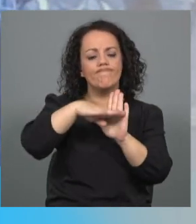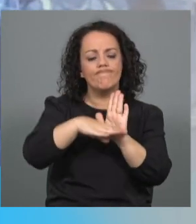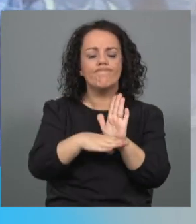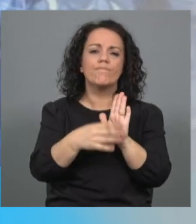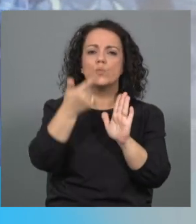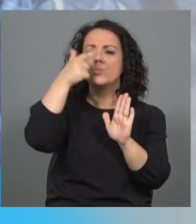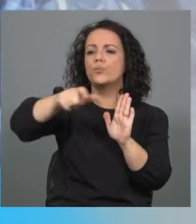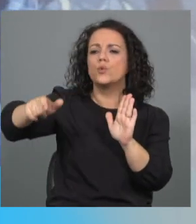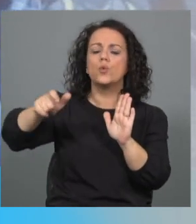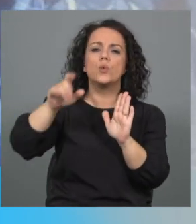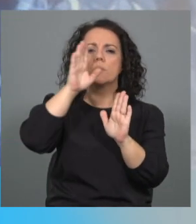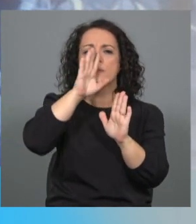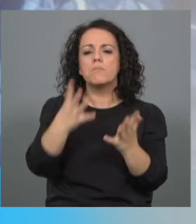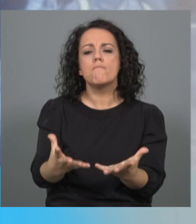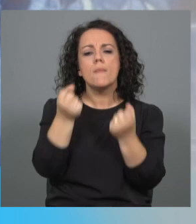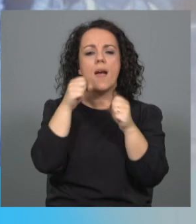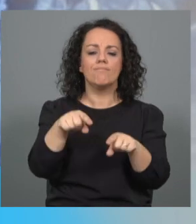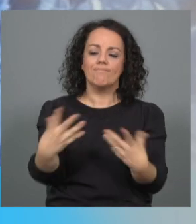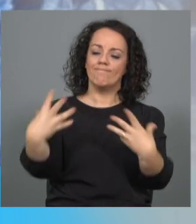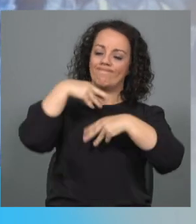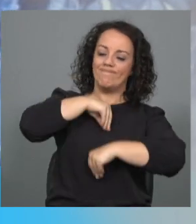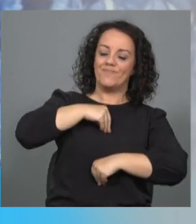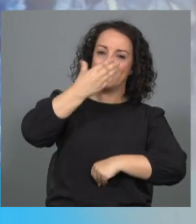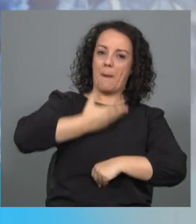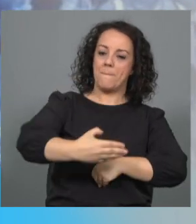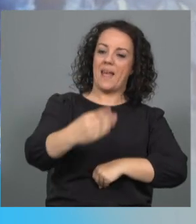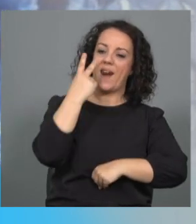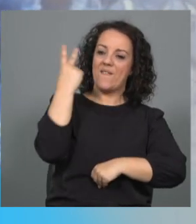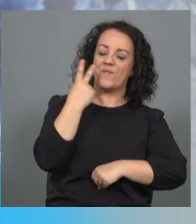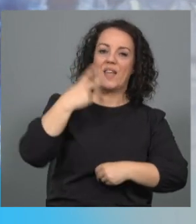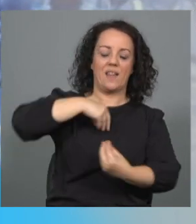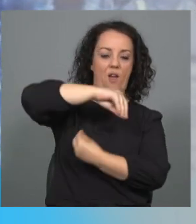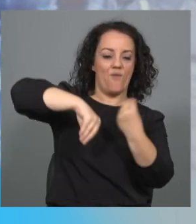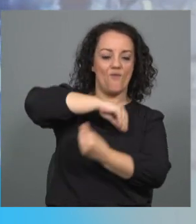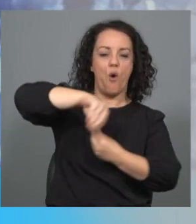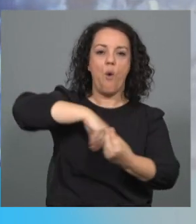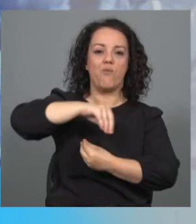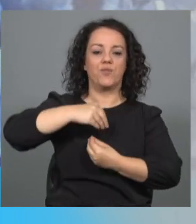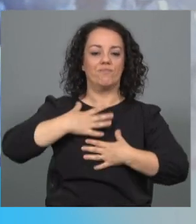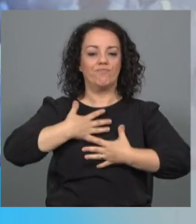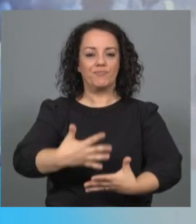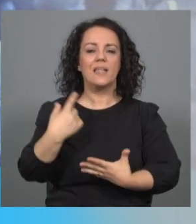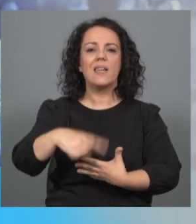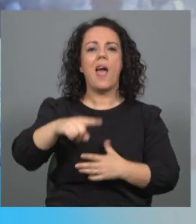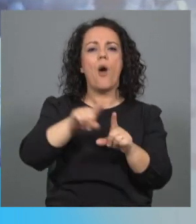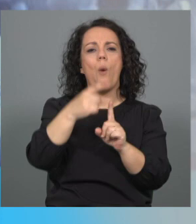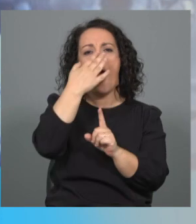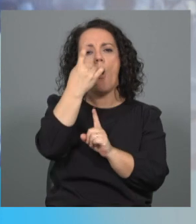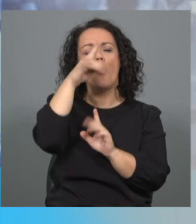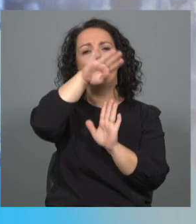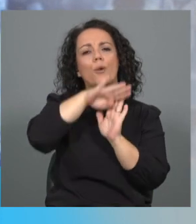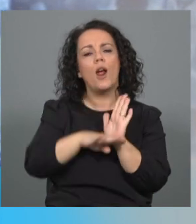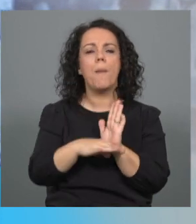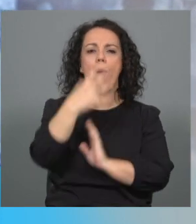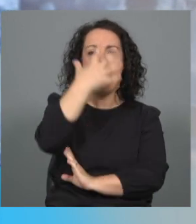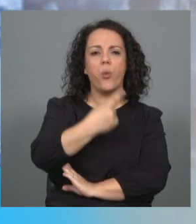quem quiser viver esta Semana da Vida de uma forma mais intensa, mais envolvida. Há aqui um guião para cada dia também. É um